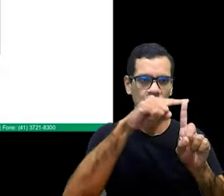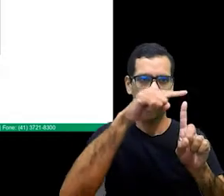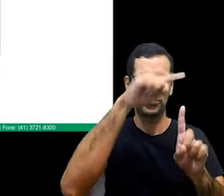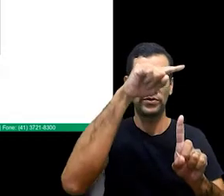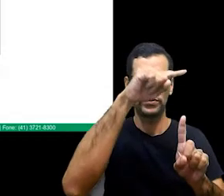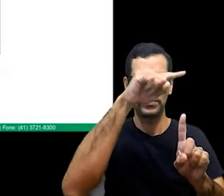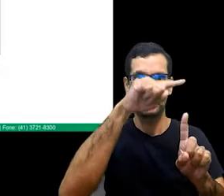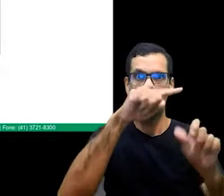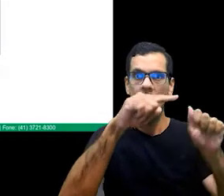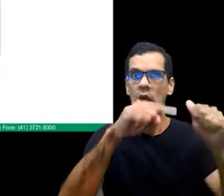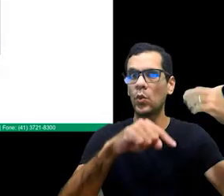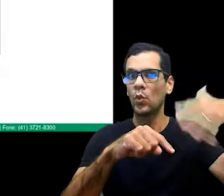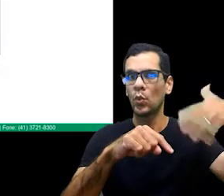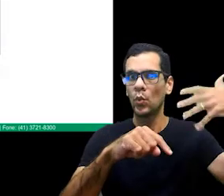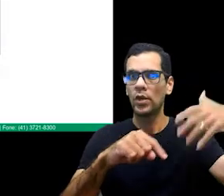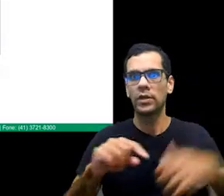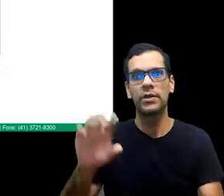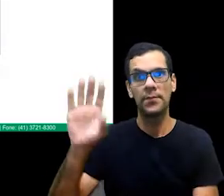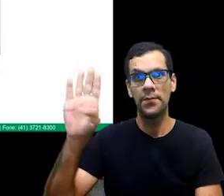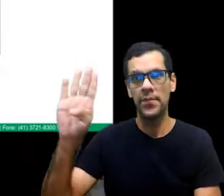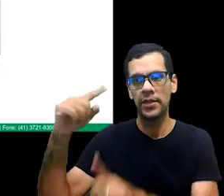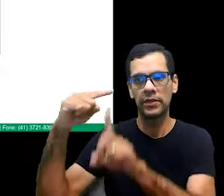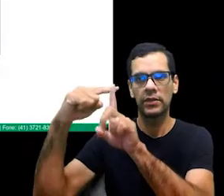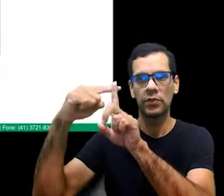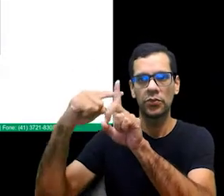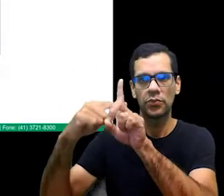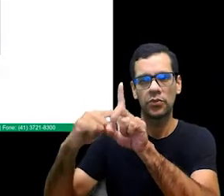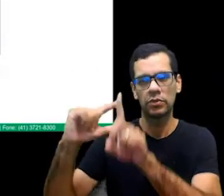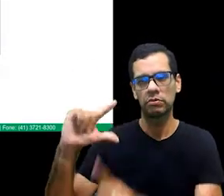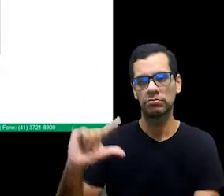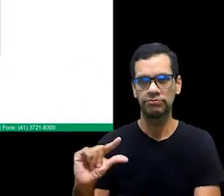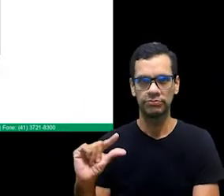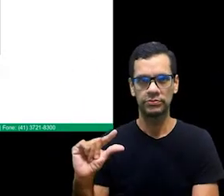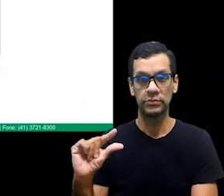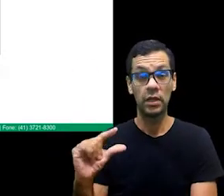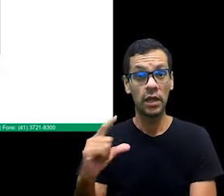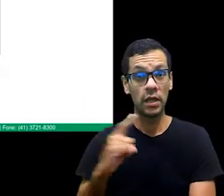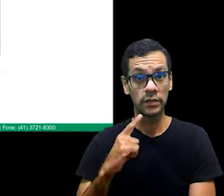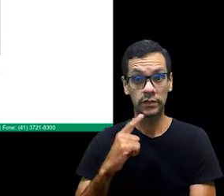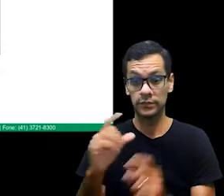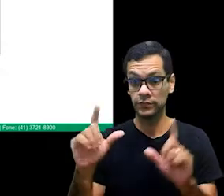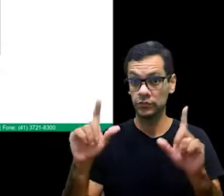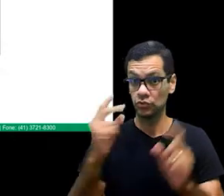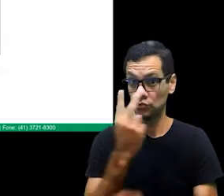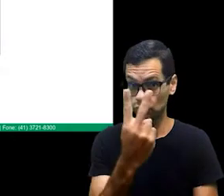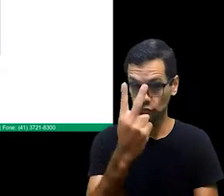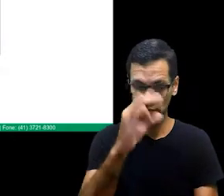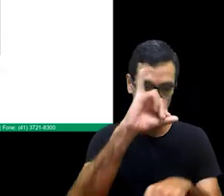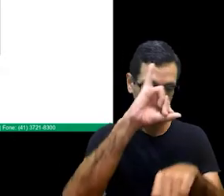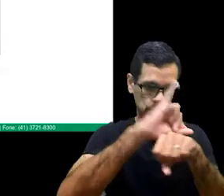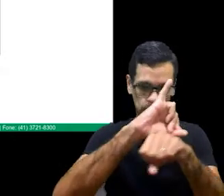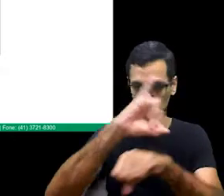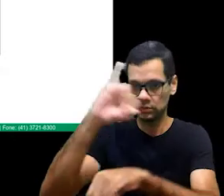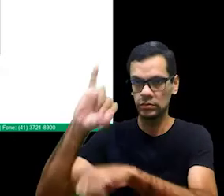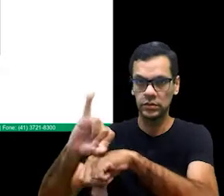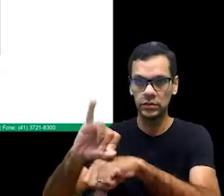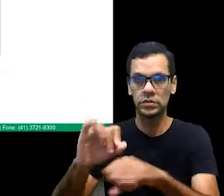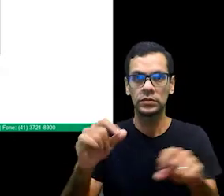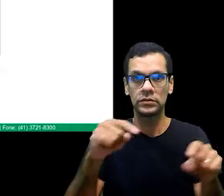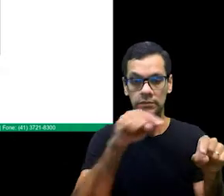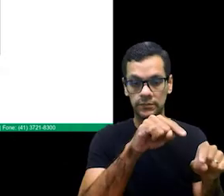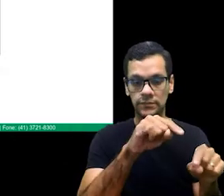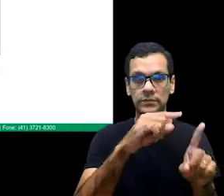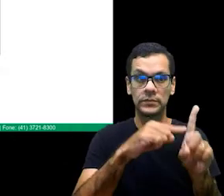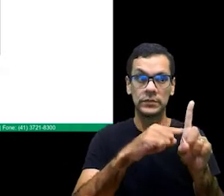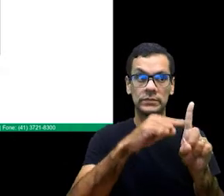alta temperatura e que o corpo B tem baixa temperatura. Quando eu tenho 2 objetos e um